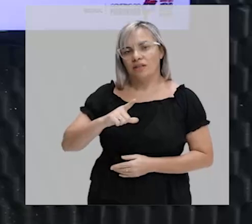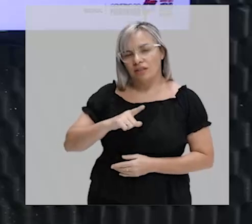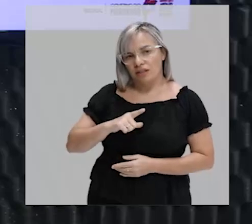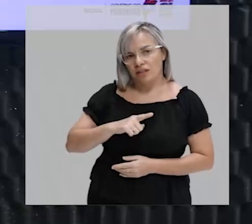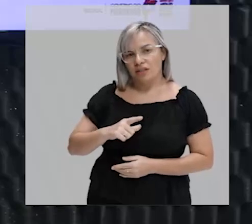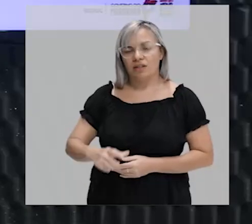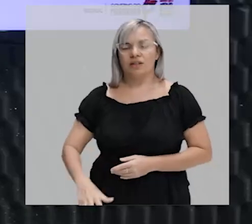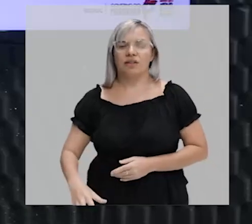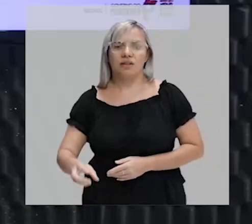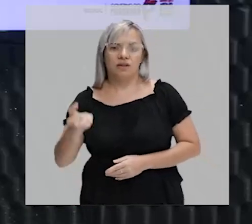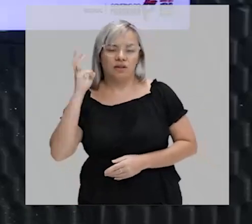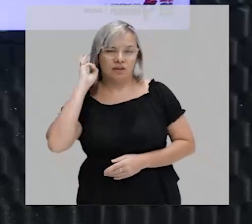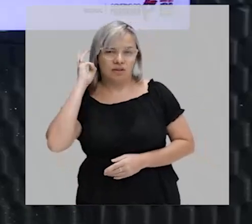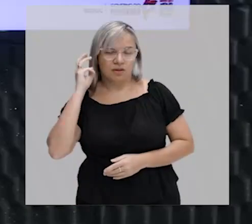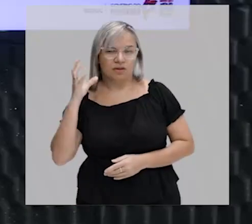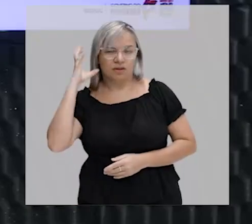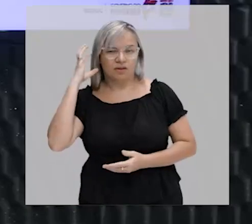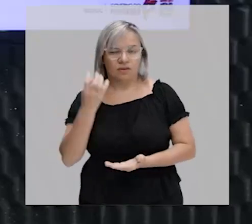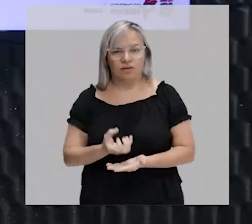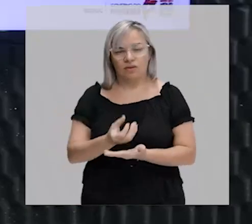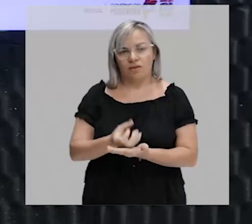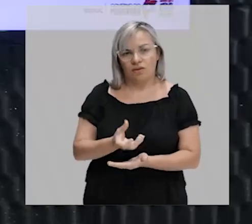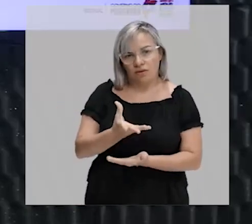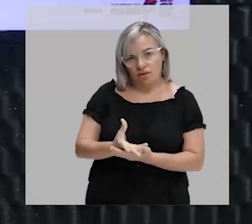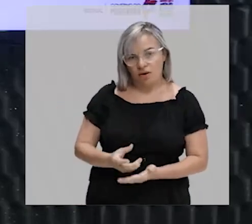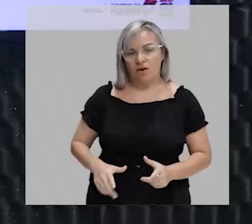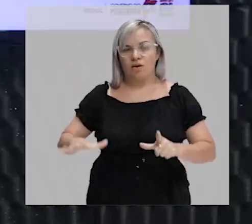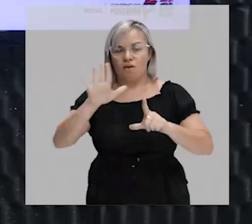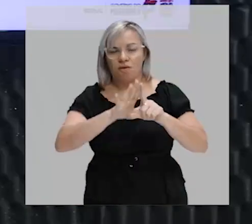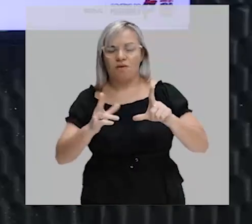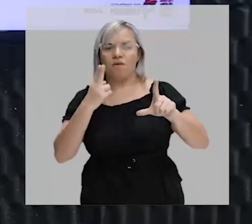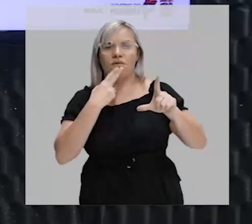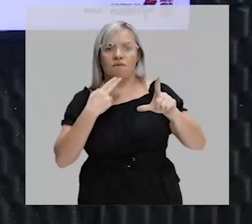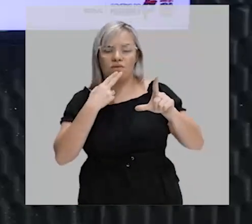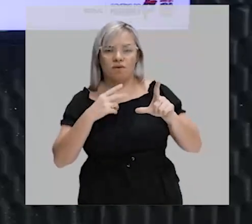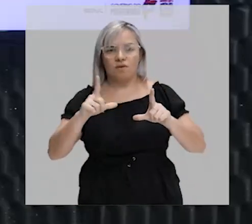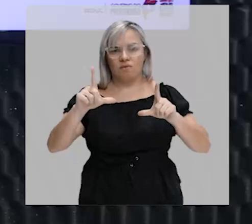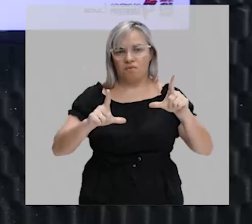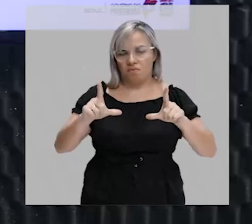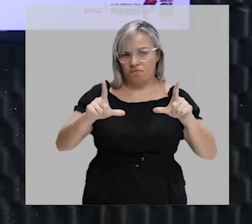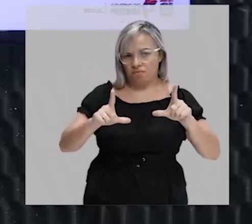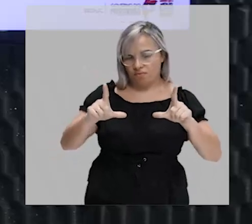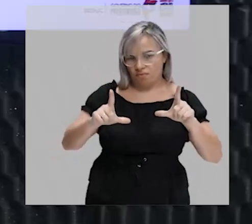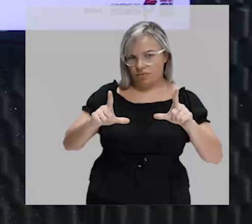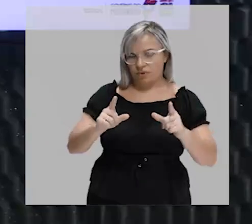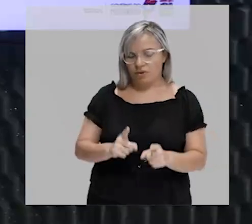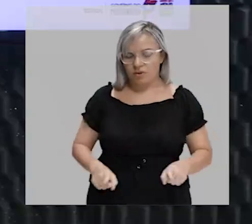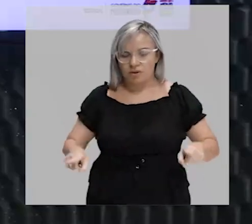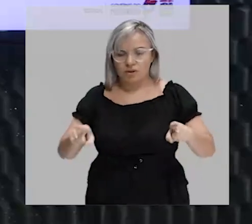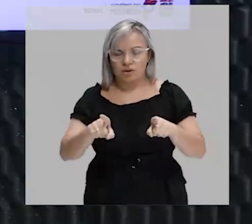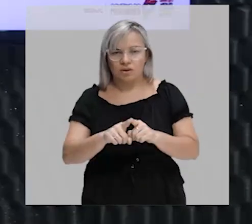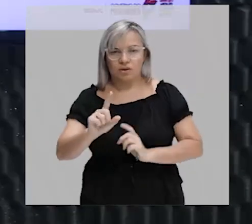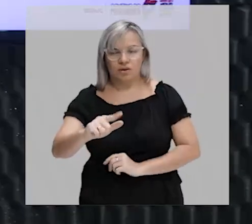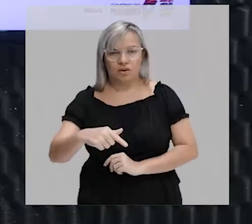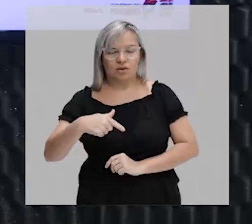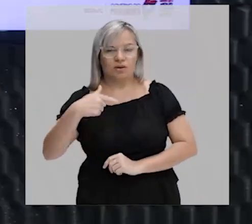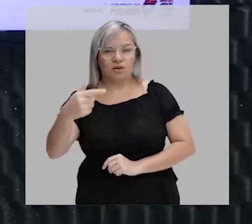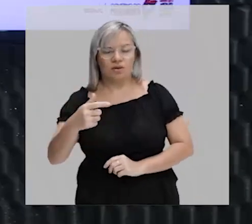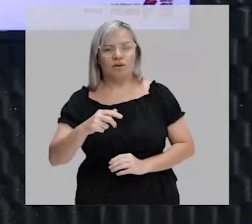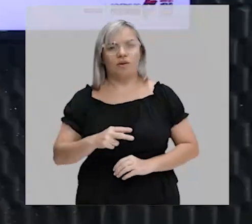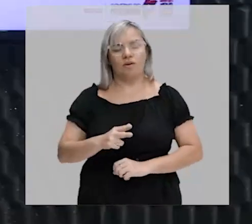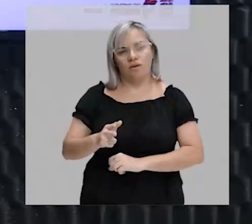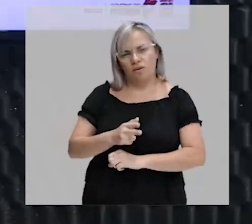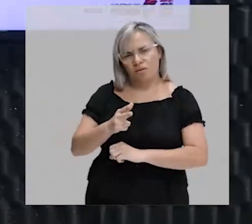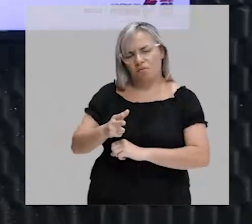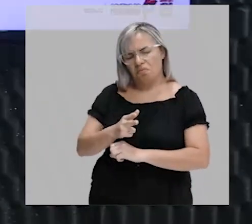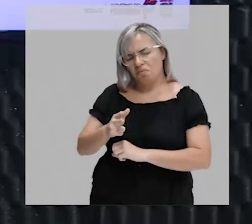do hashtag Fique em Casa Aprendendo, e também na plataforma Gonçalves Dias, que você assiste em tempo real, e também depois as nossas aulas ficam gravadas para